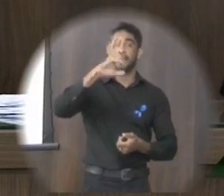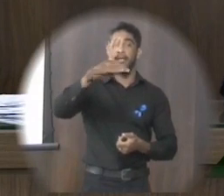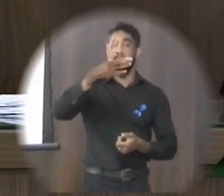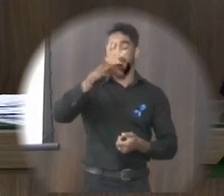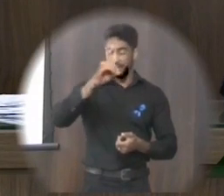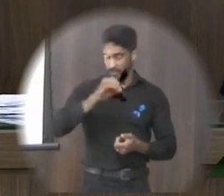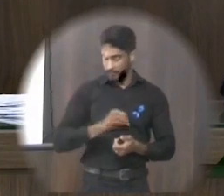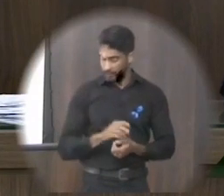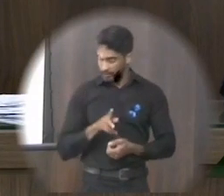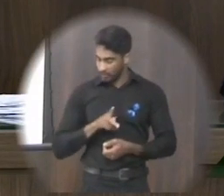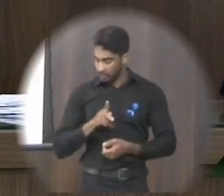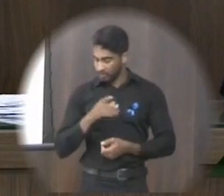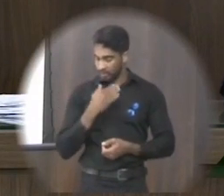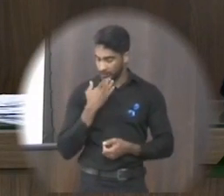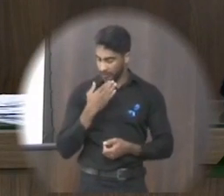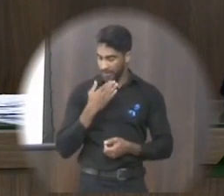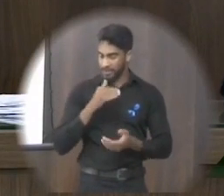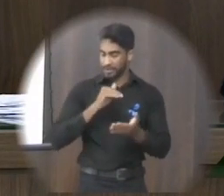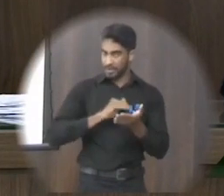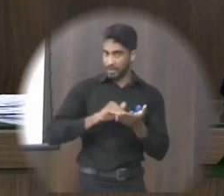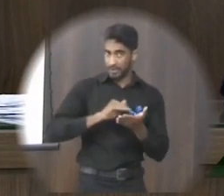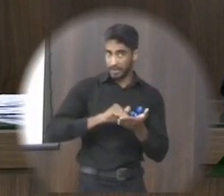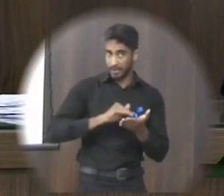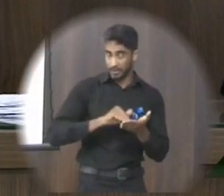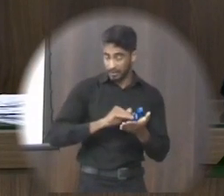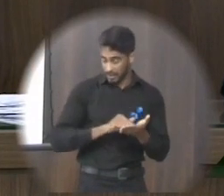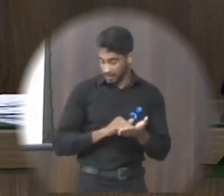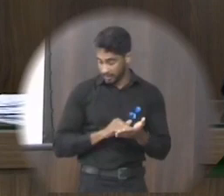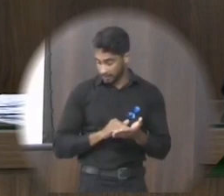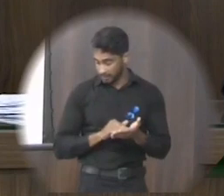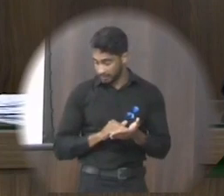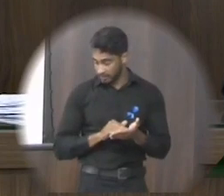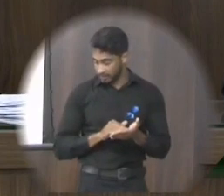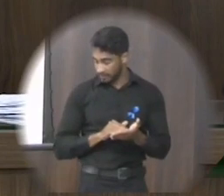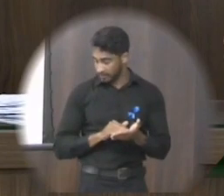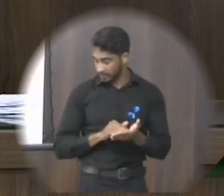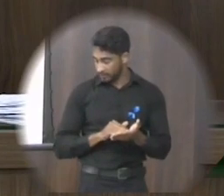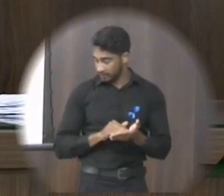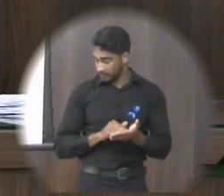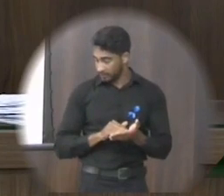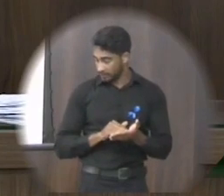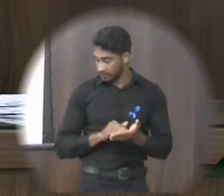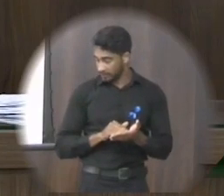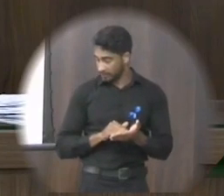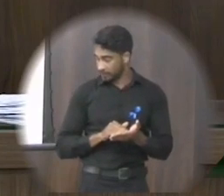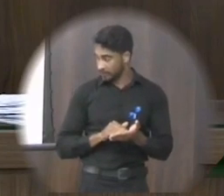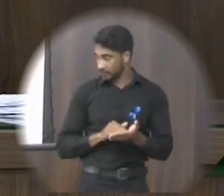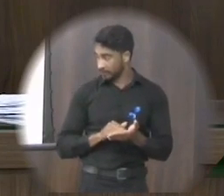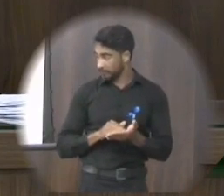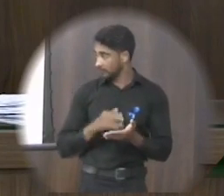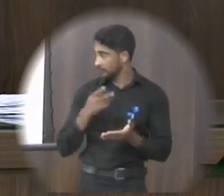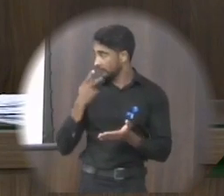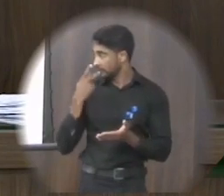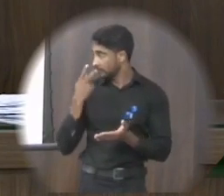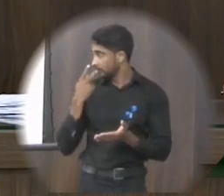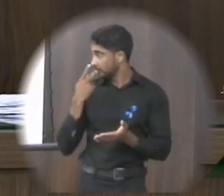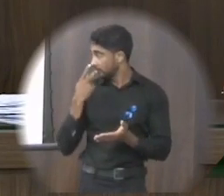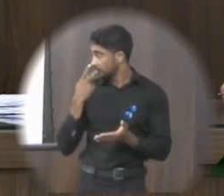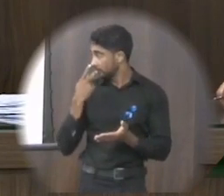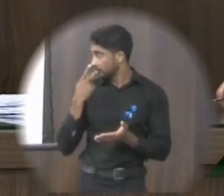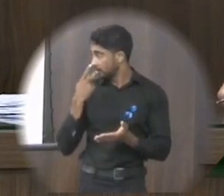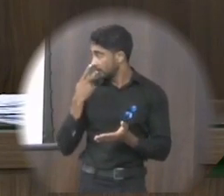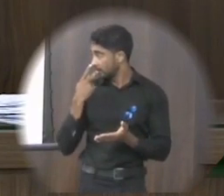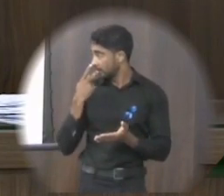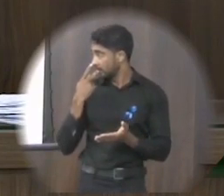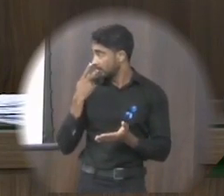Dando continuidade, solicito ao senhor secretário, antes da gente dar continuidade, eu vou como o senhor